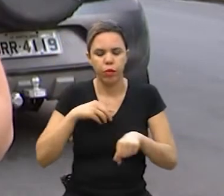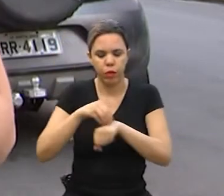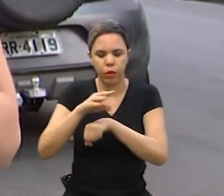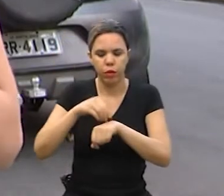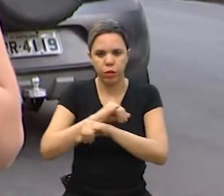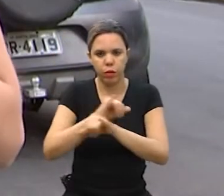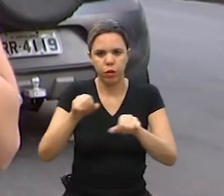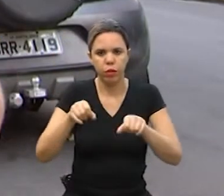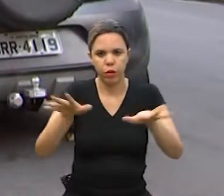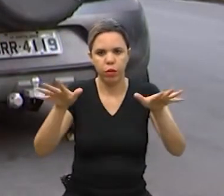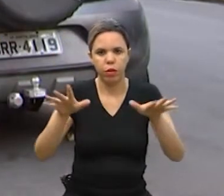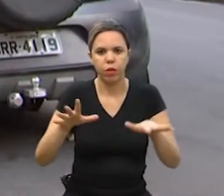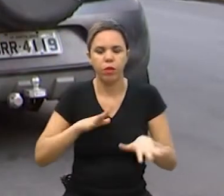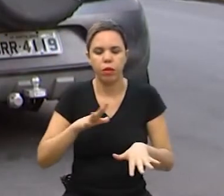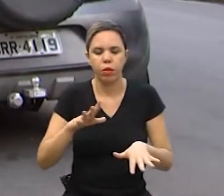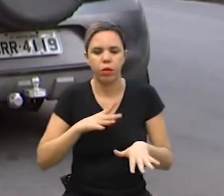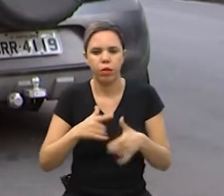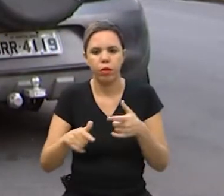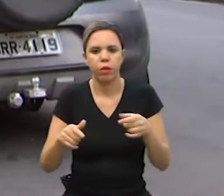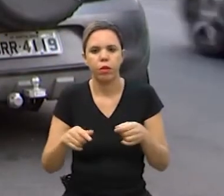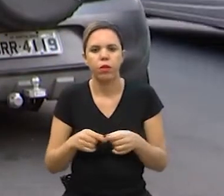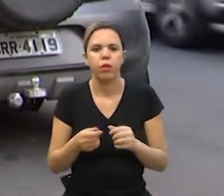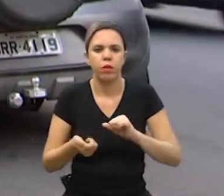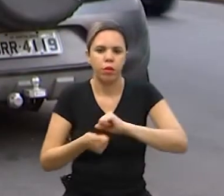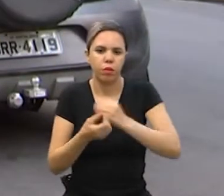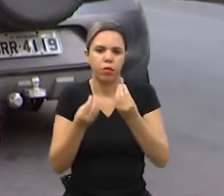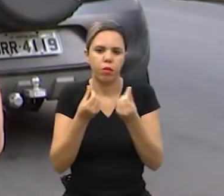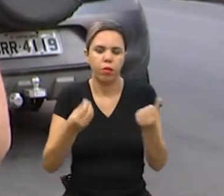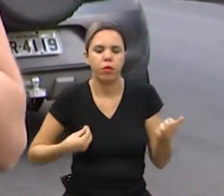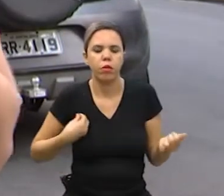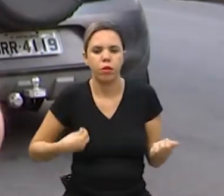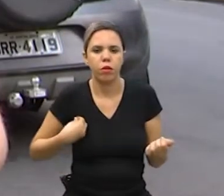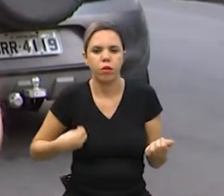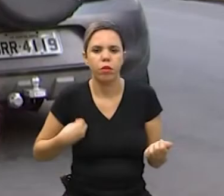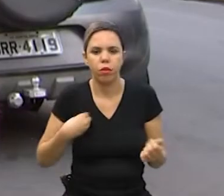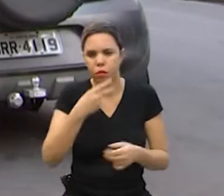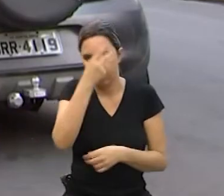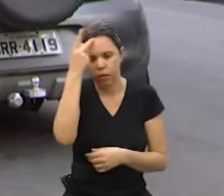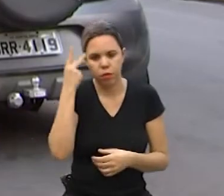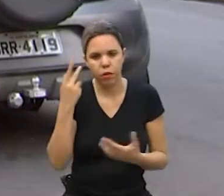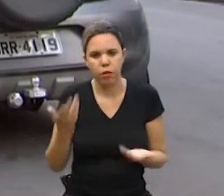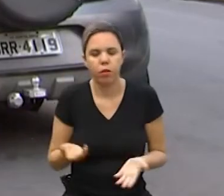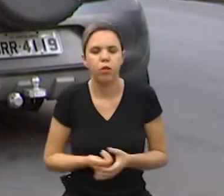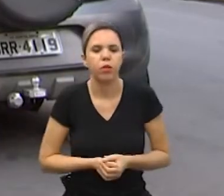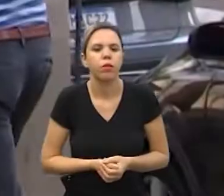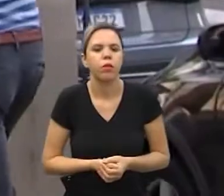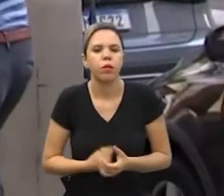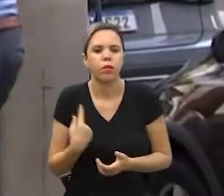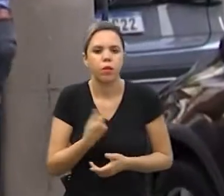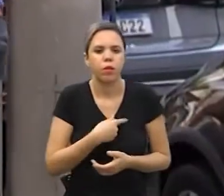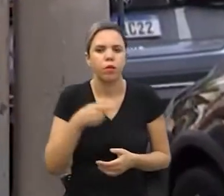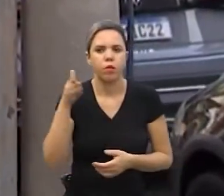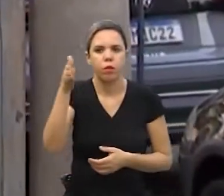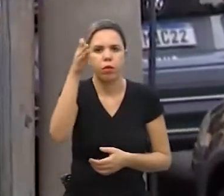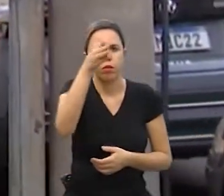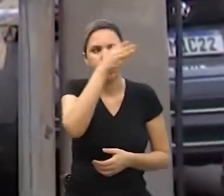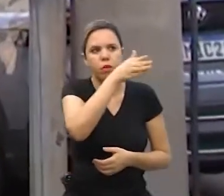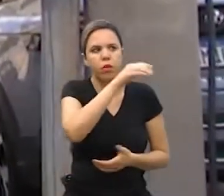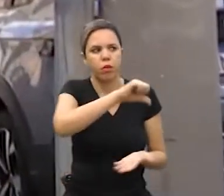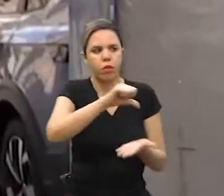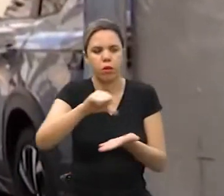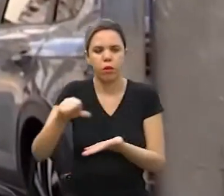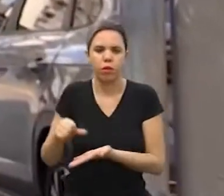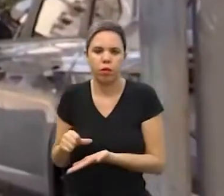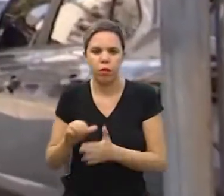né, para a cidade, a gente tem interferência diretamente na qualidade de vida das pessoas em si. Nós percorremos